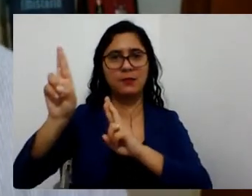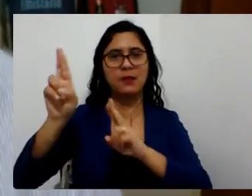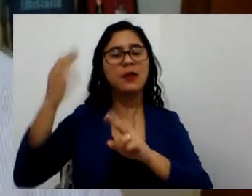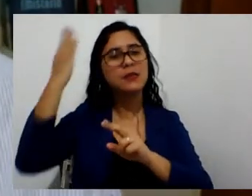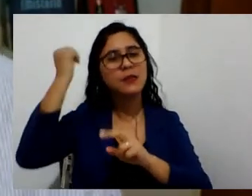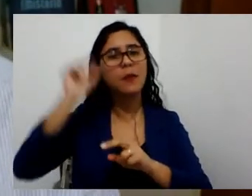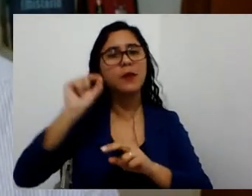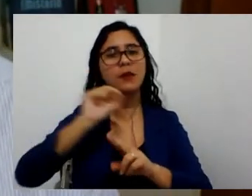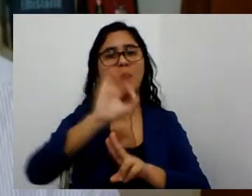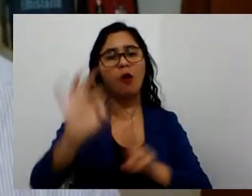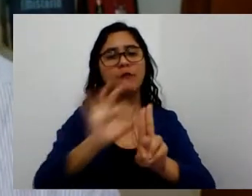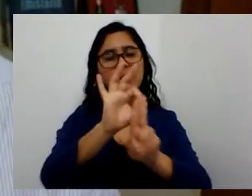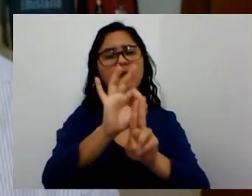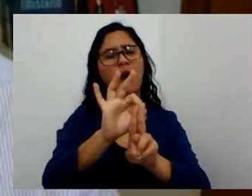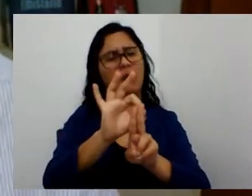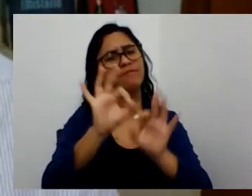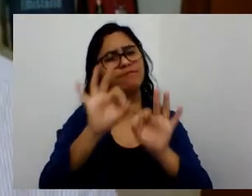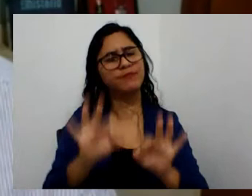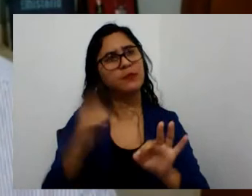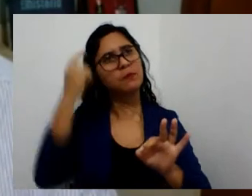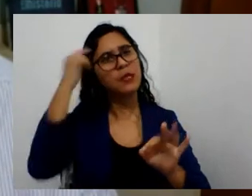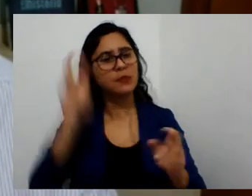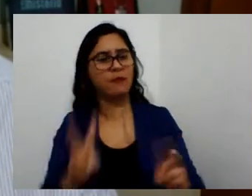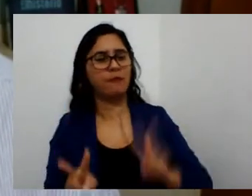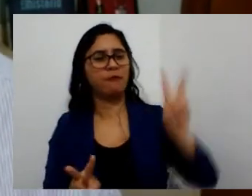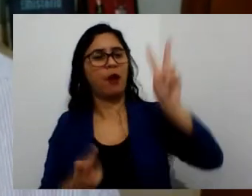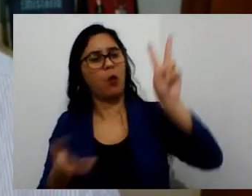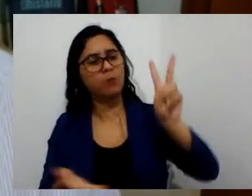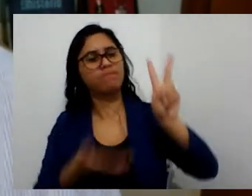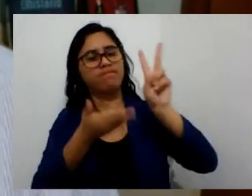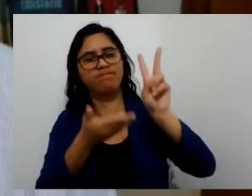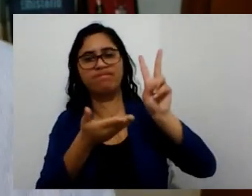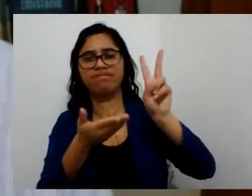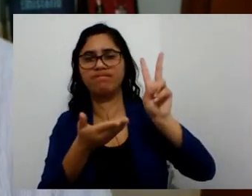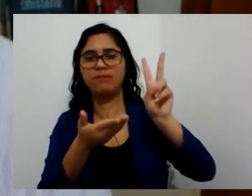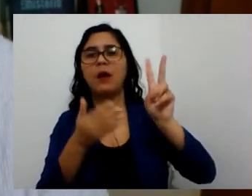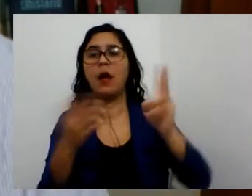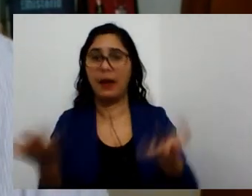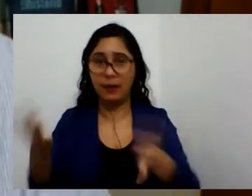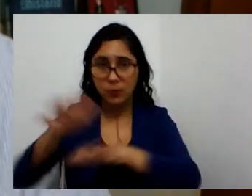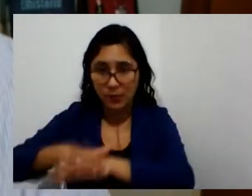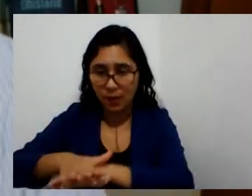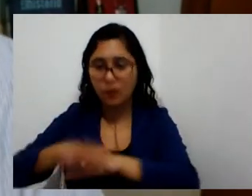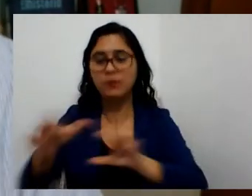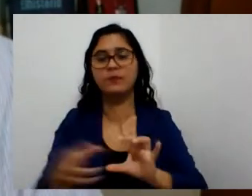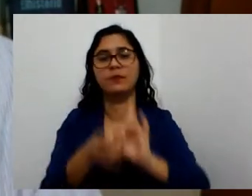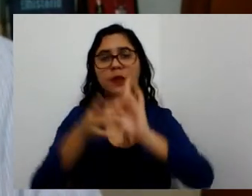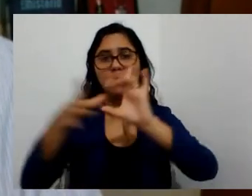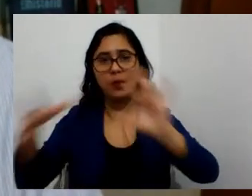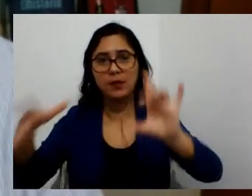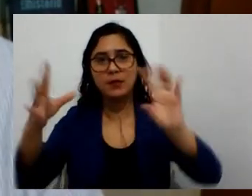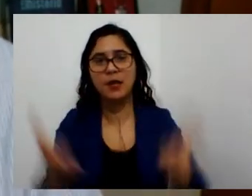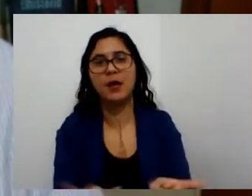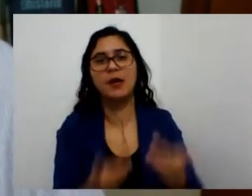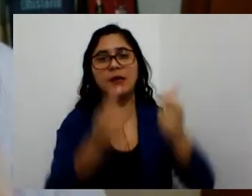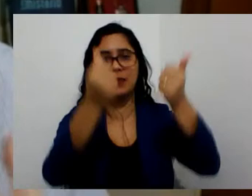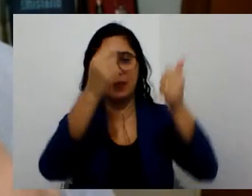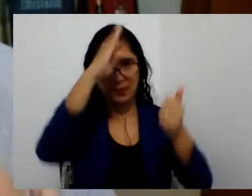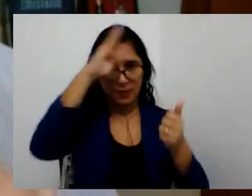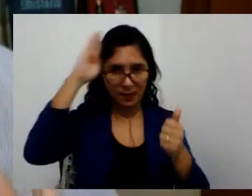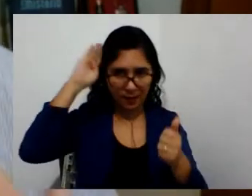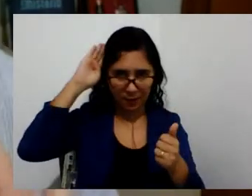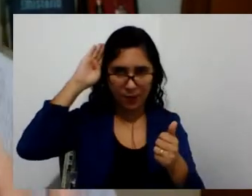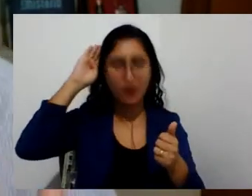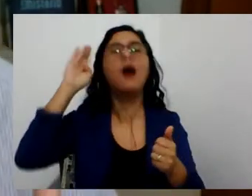está realmente olhando para os seus valores fundamentais. A inclusão, a democracia e a excelência acadêmica. Essa sim